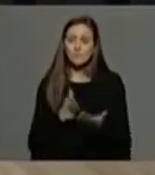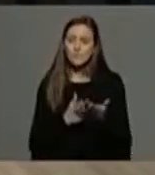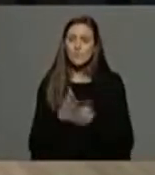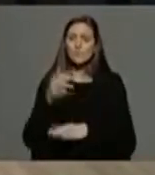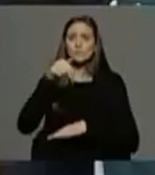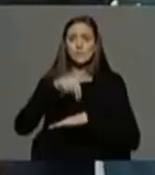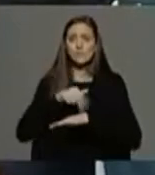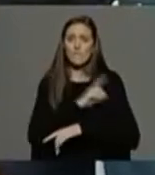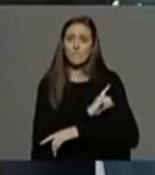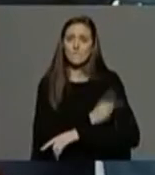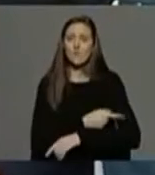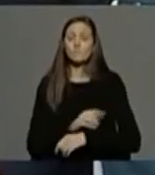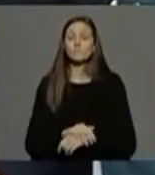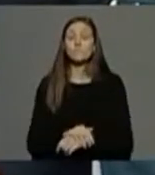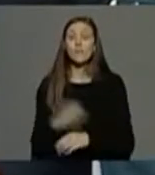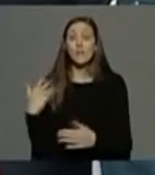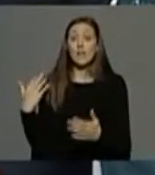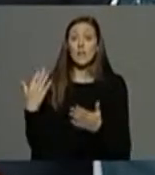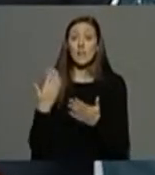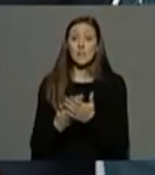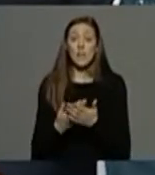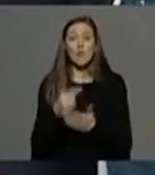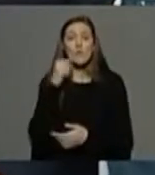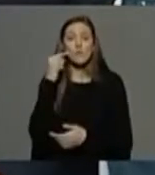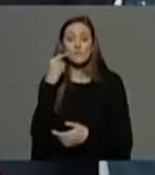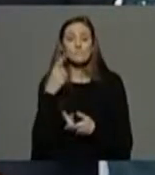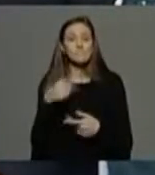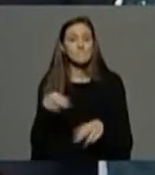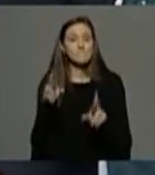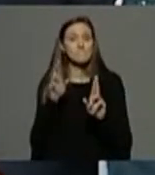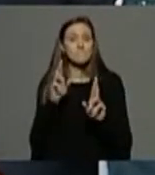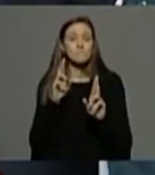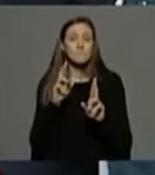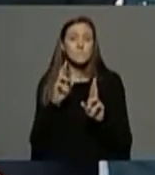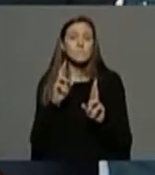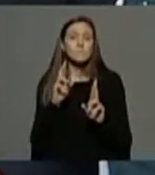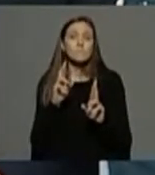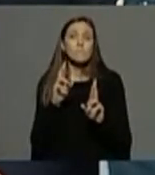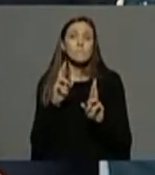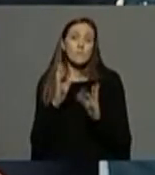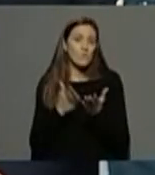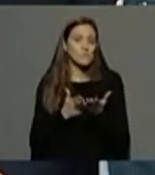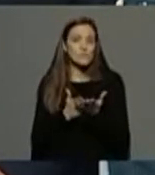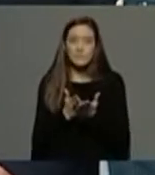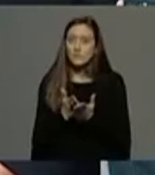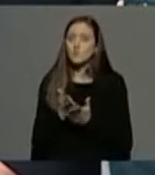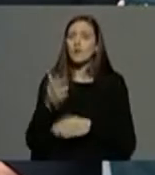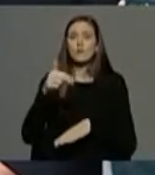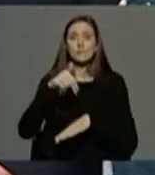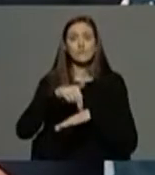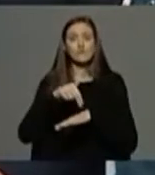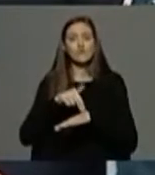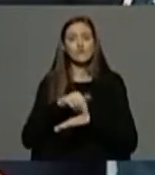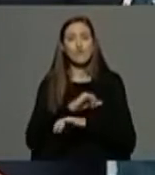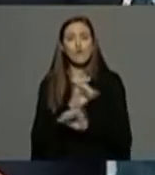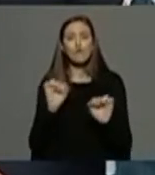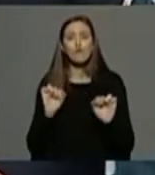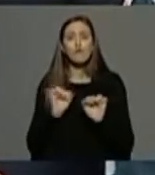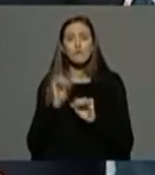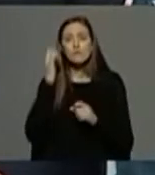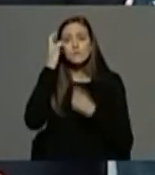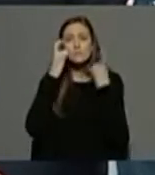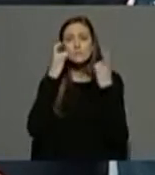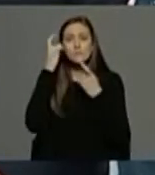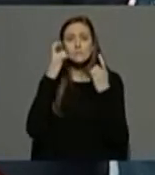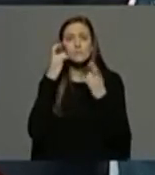força na quarta feira temos a legítima expectativa de manter a nossa posição e que a direção nacional do partido reflita sobre a posição